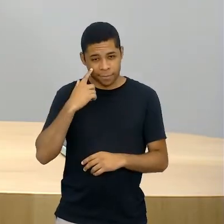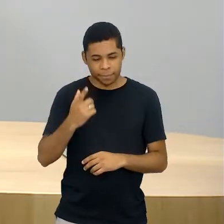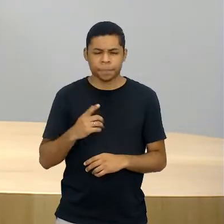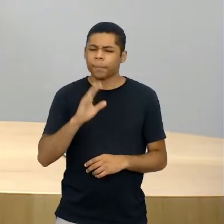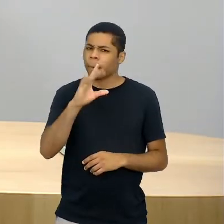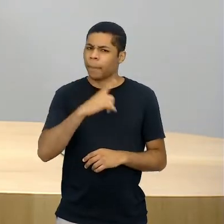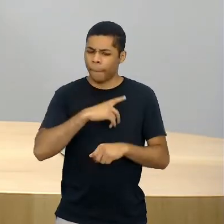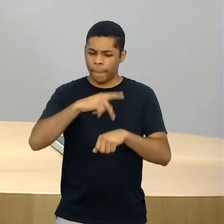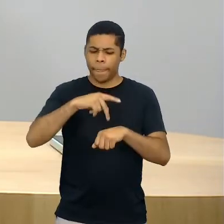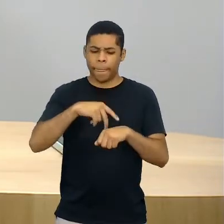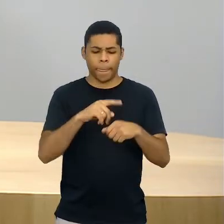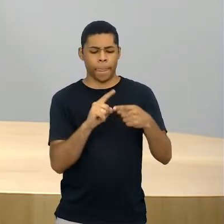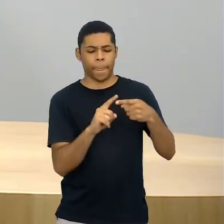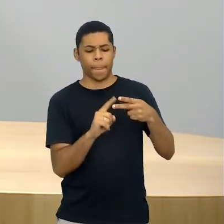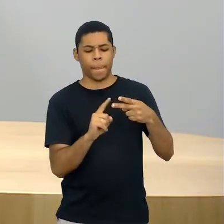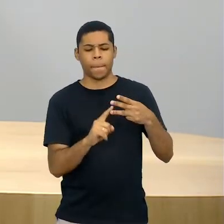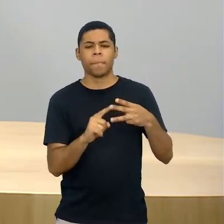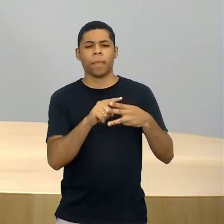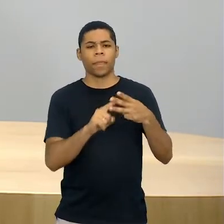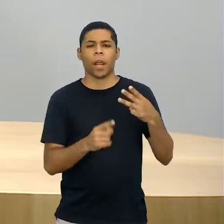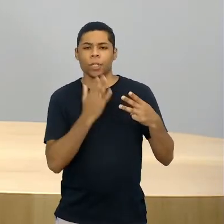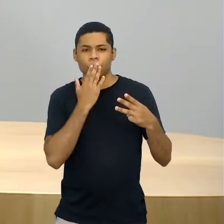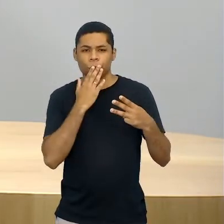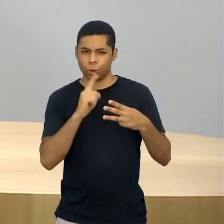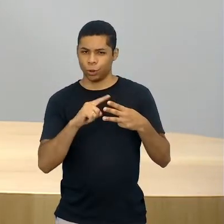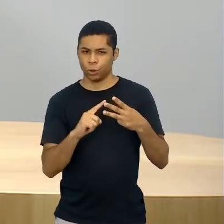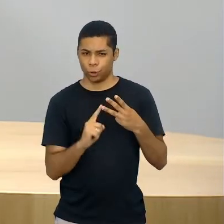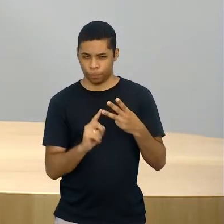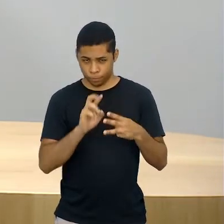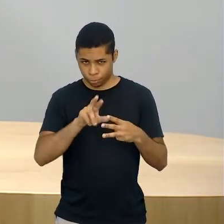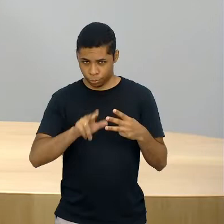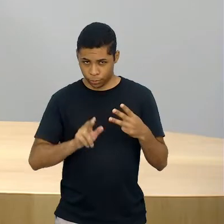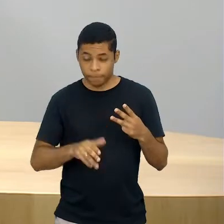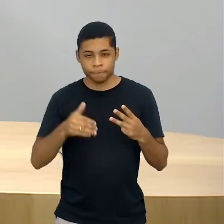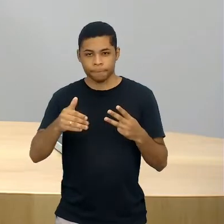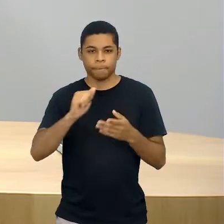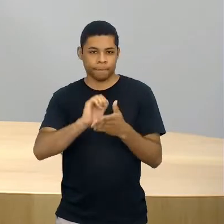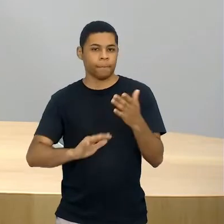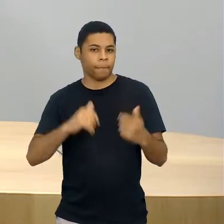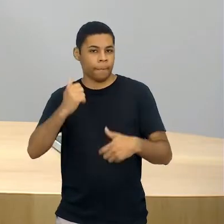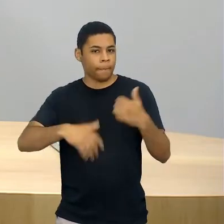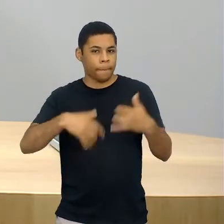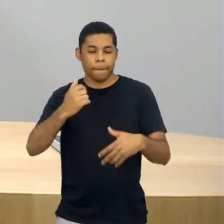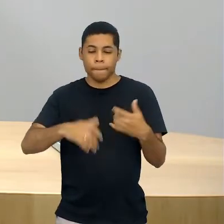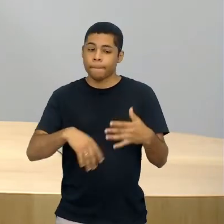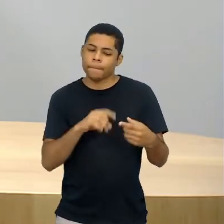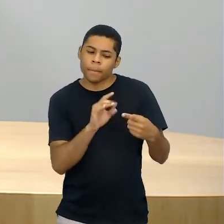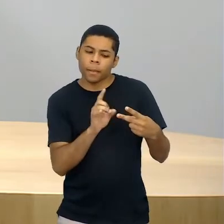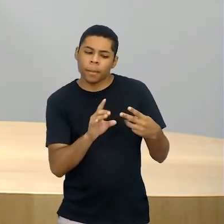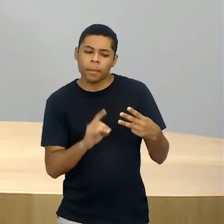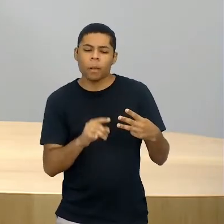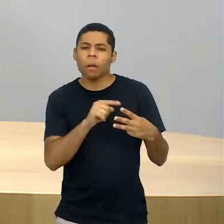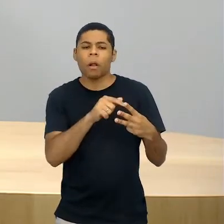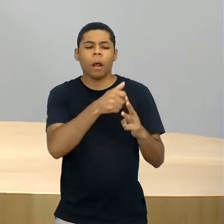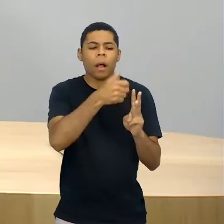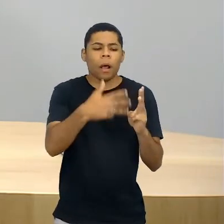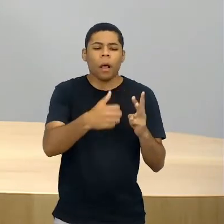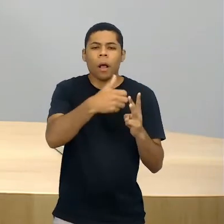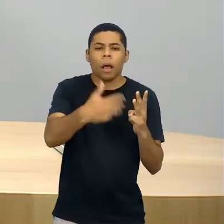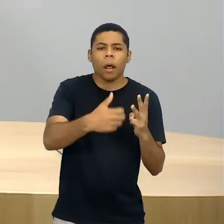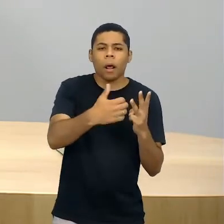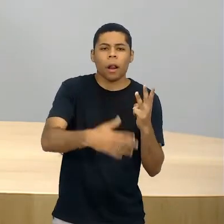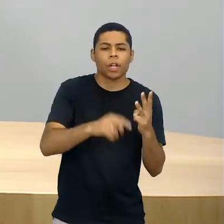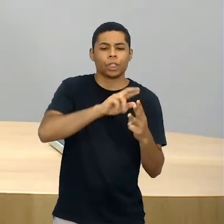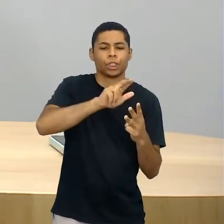vamos estudar aí com o passar dessa atividade, né, e relacionar, né, os aspectos característicos de cada uma delas,